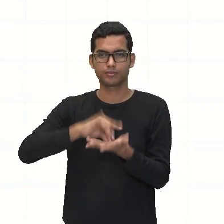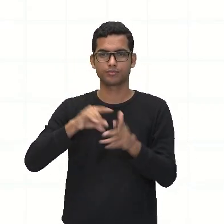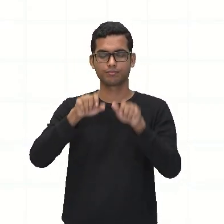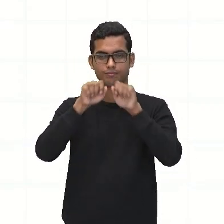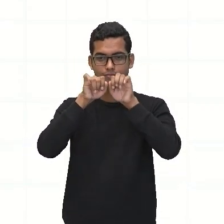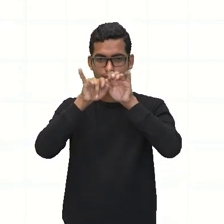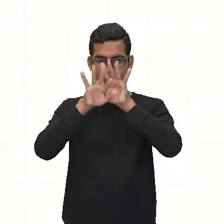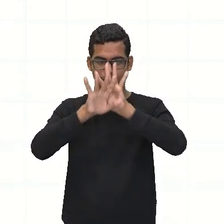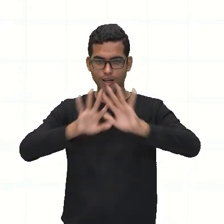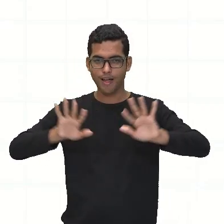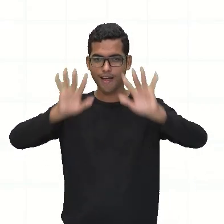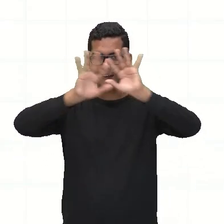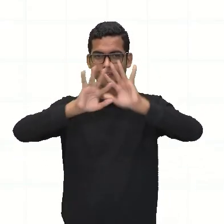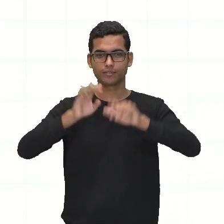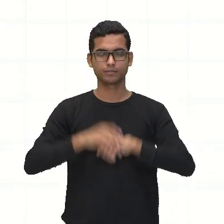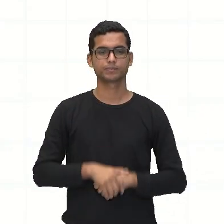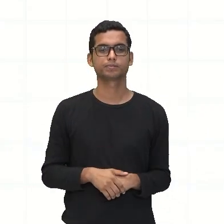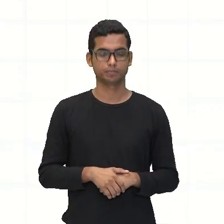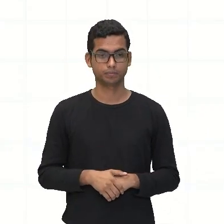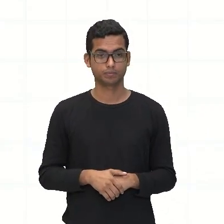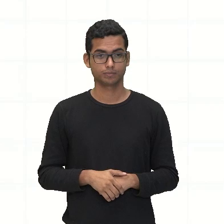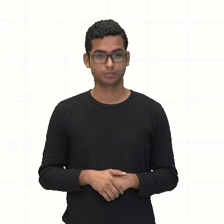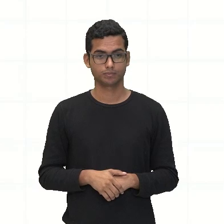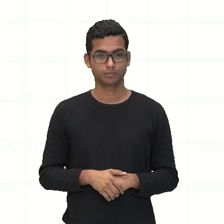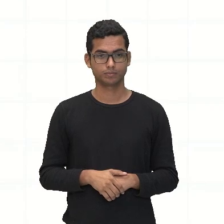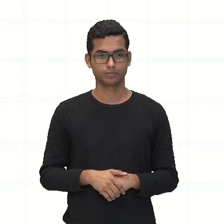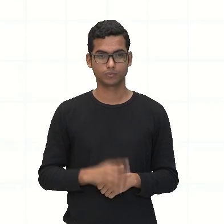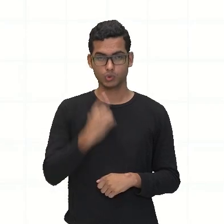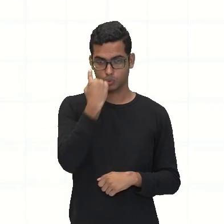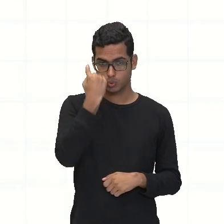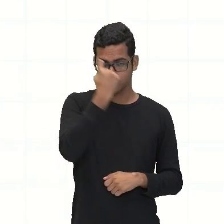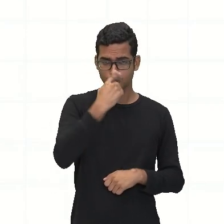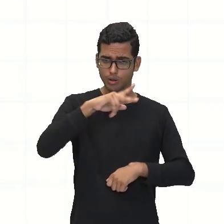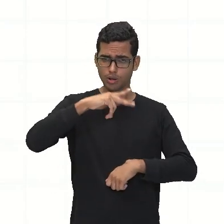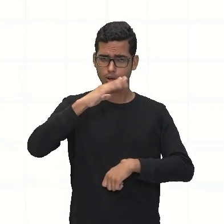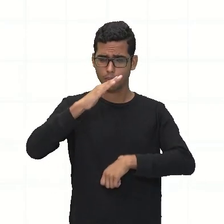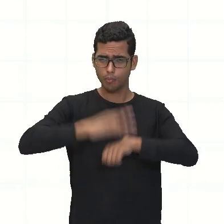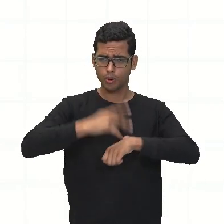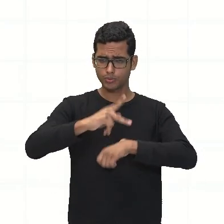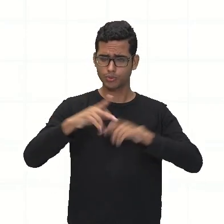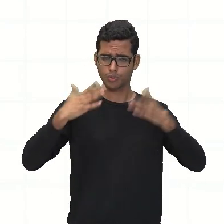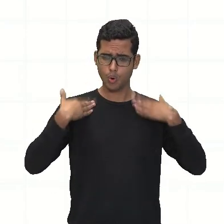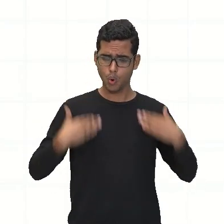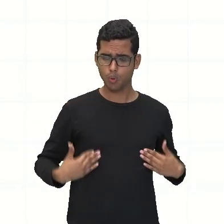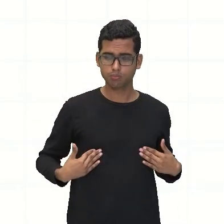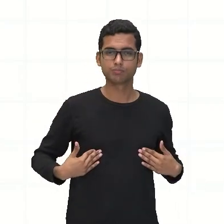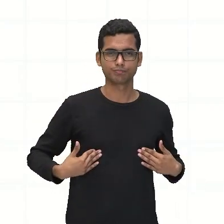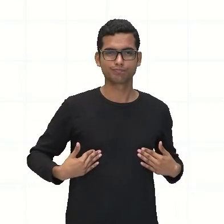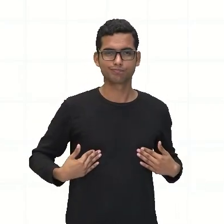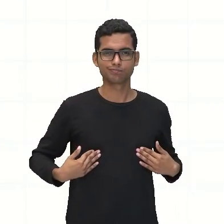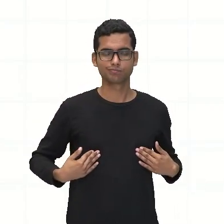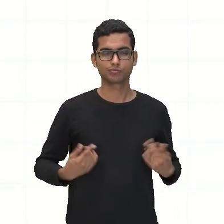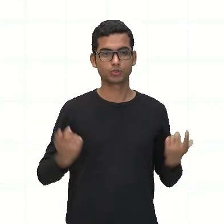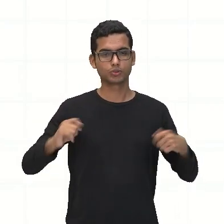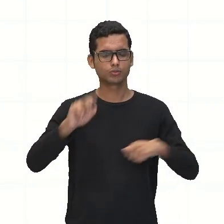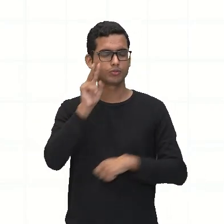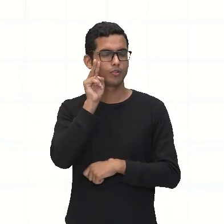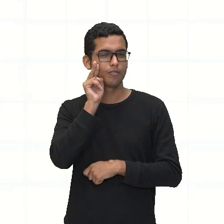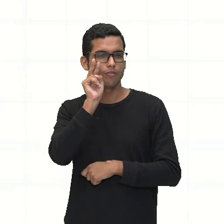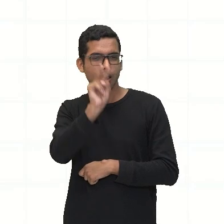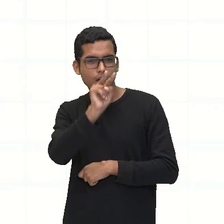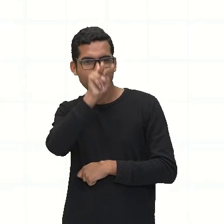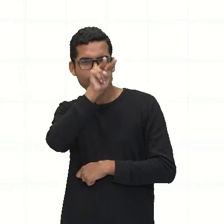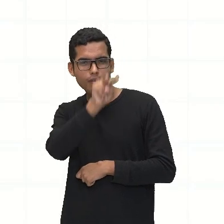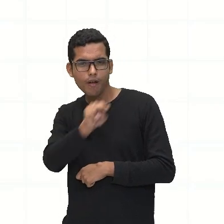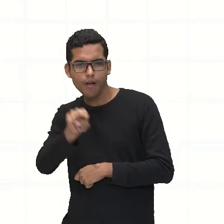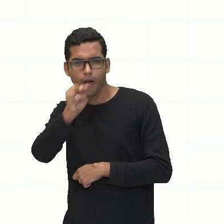Seus órgãos, né, são uma parte do seu corpo. Literalmente é isso, do seu corpo que permite a visão. Mas